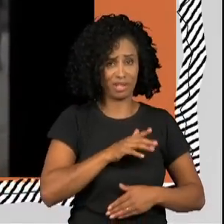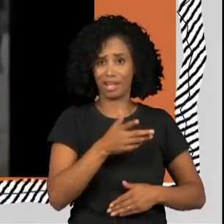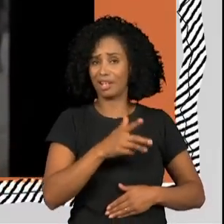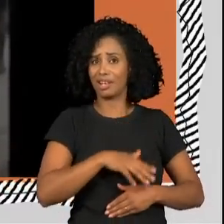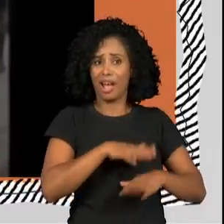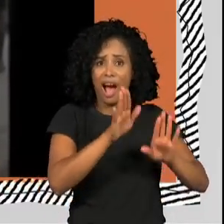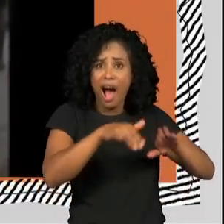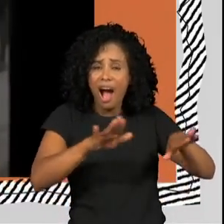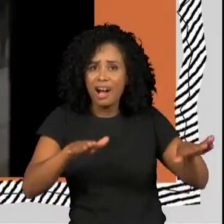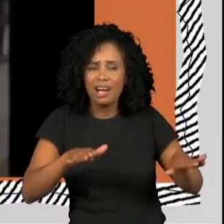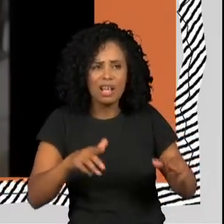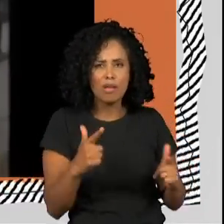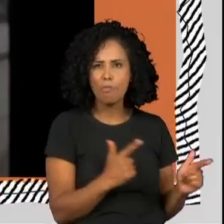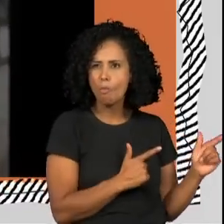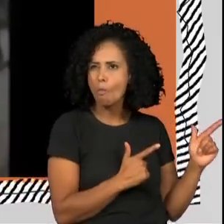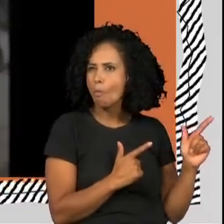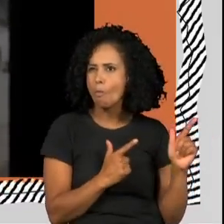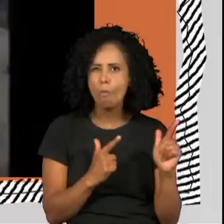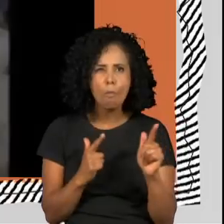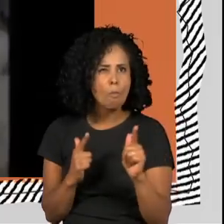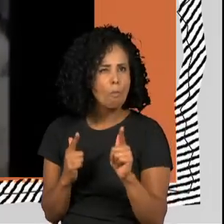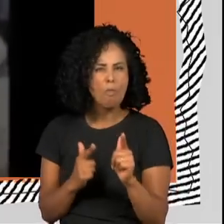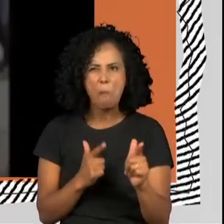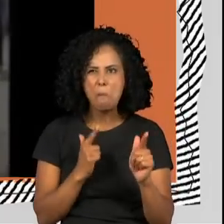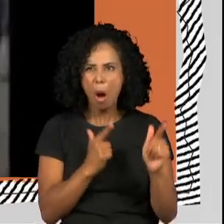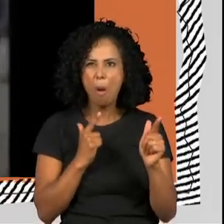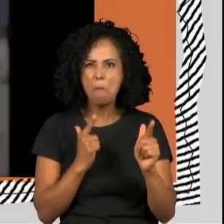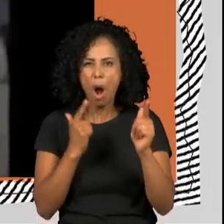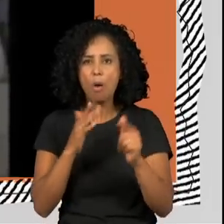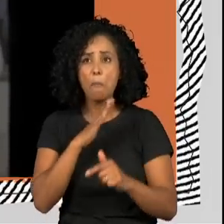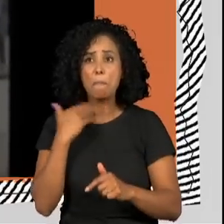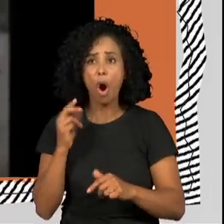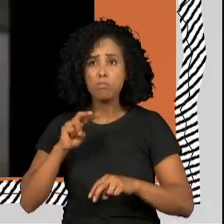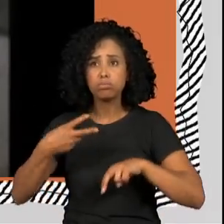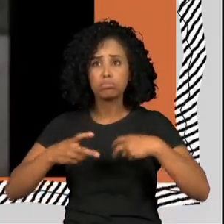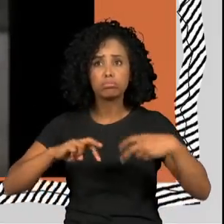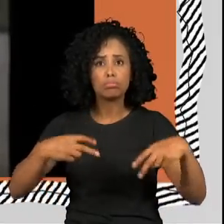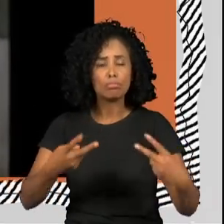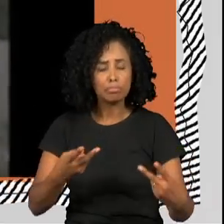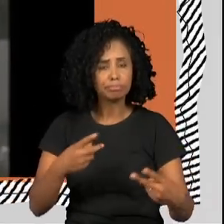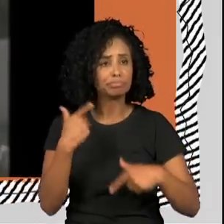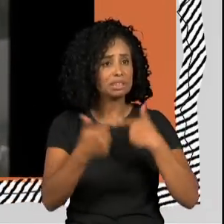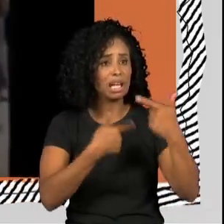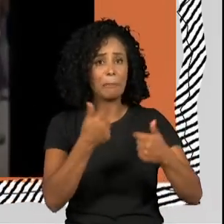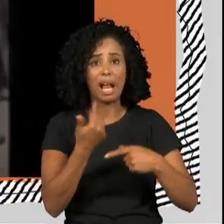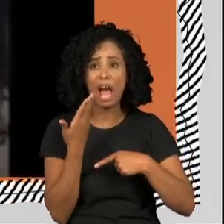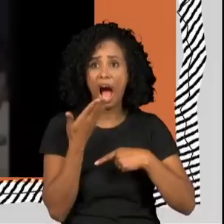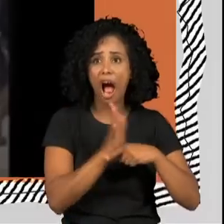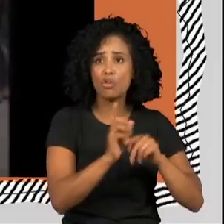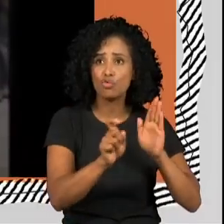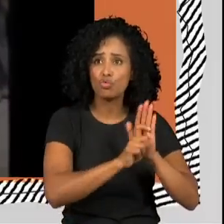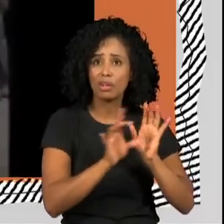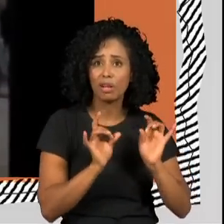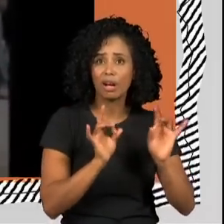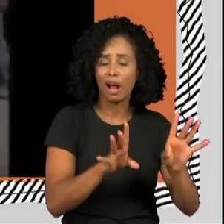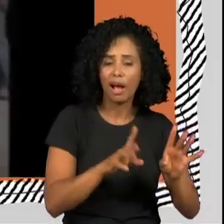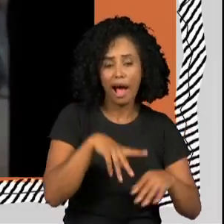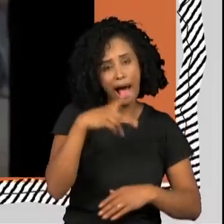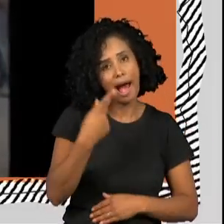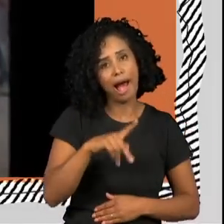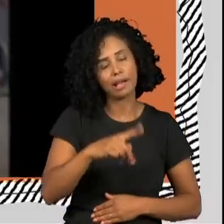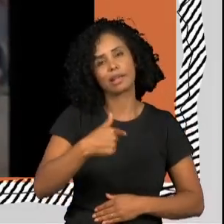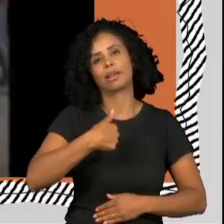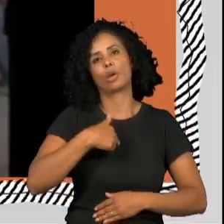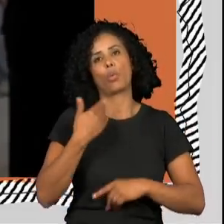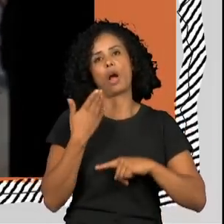de concentração infantil, onde crianças matam e morrem ao desenvolver os seus trabalhos para os traficantes. Aqui, Alex Pereira Barbosa,